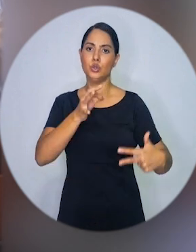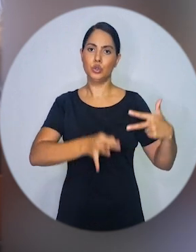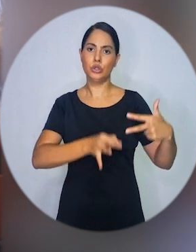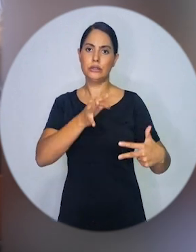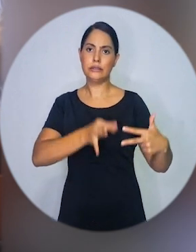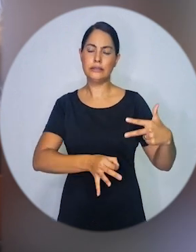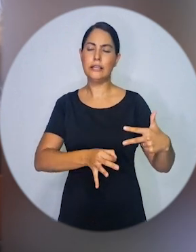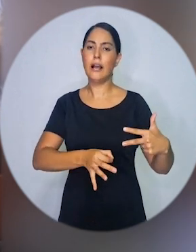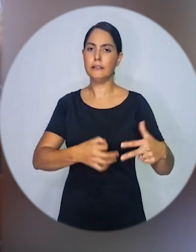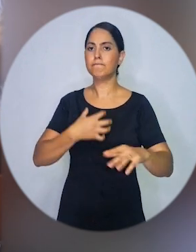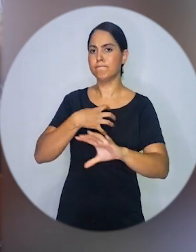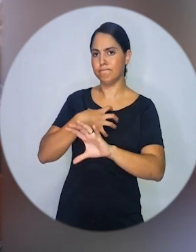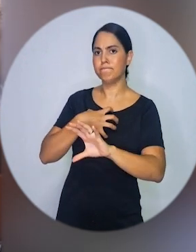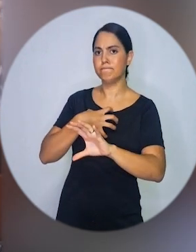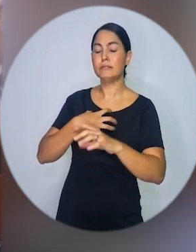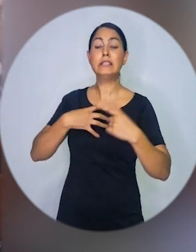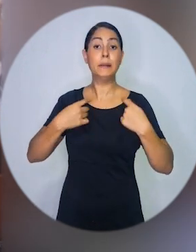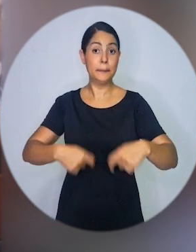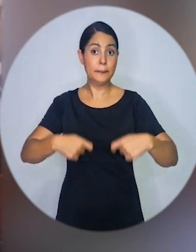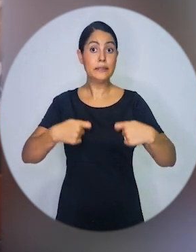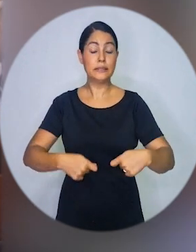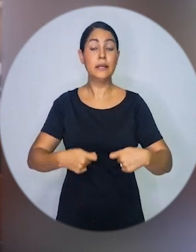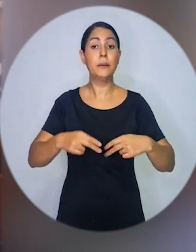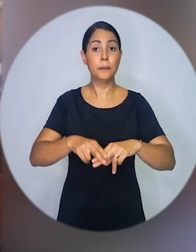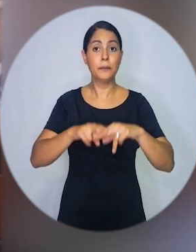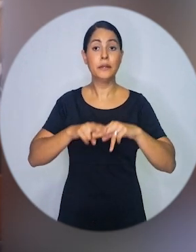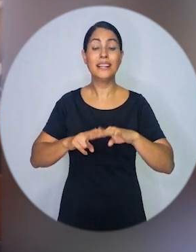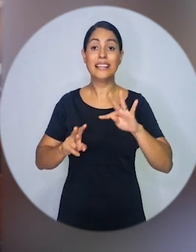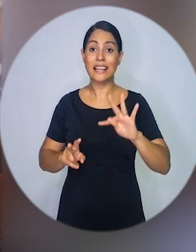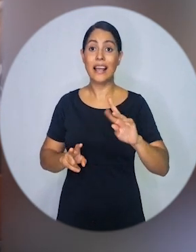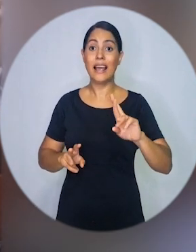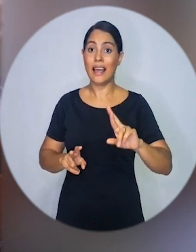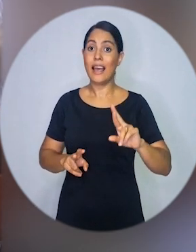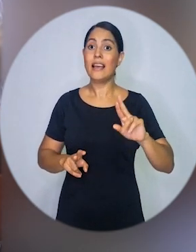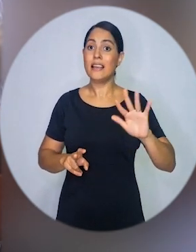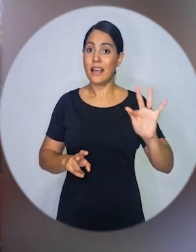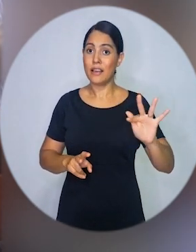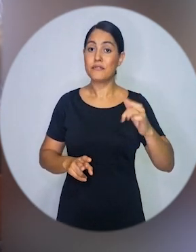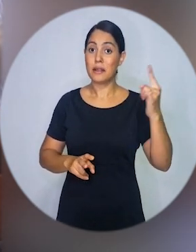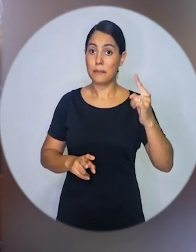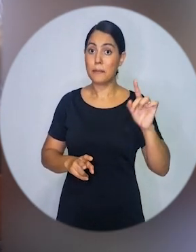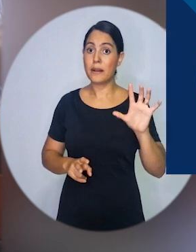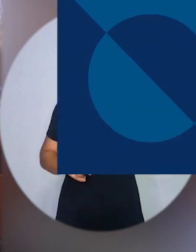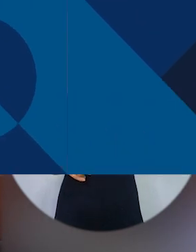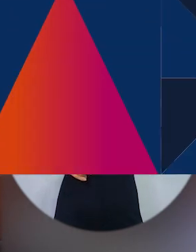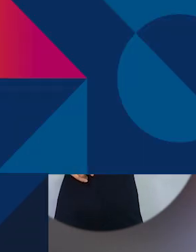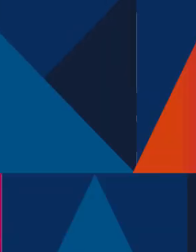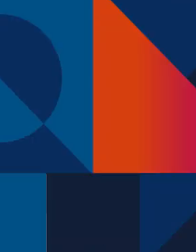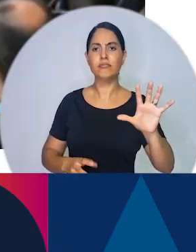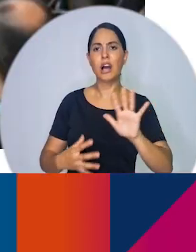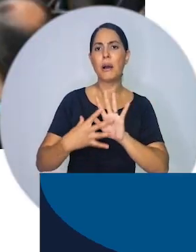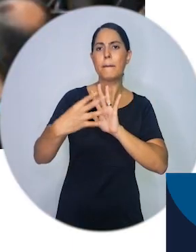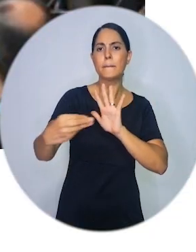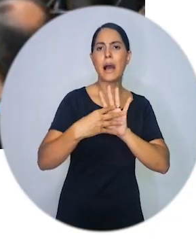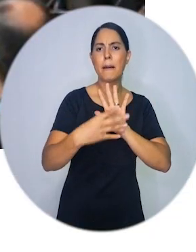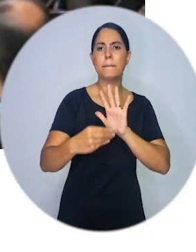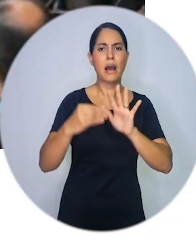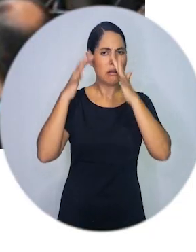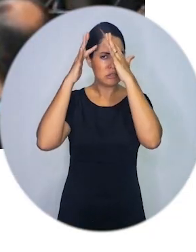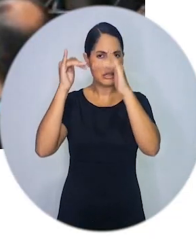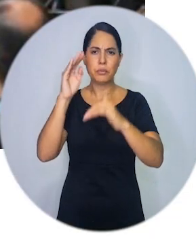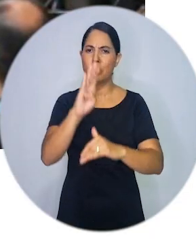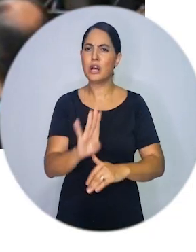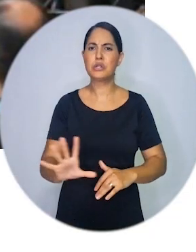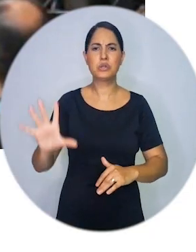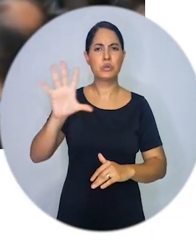escuta ativa do Poder Judiciário. E nesse ponto, o TRF da Primeira Região é um exemplo a ser seguido por